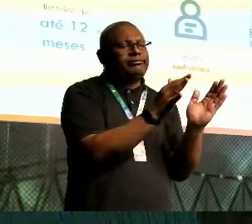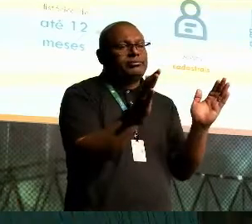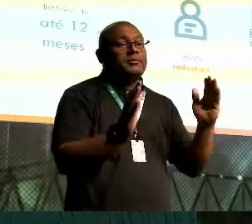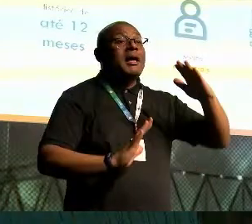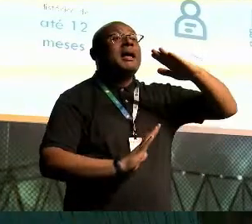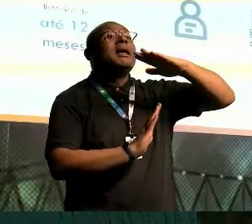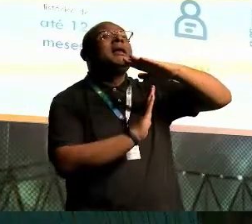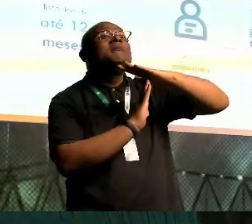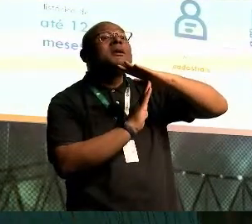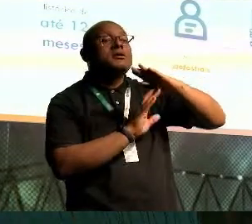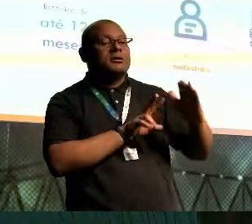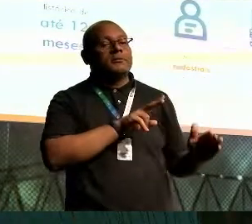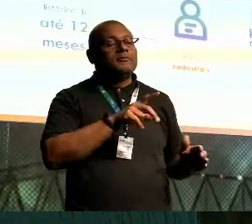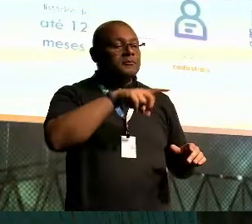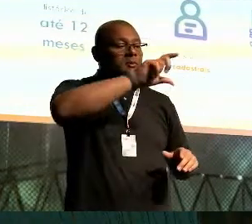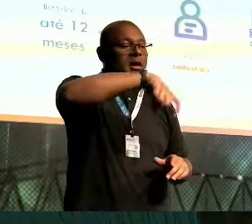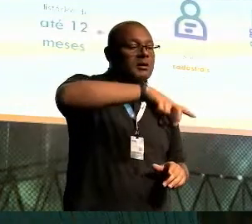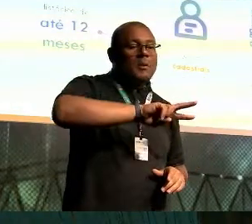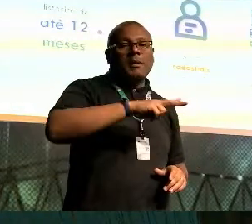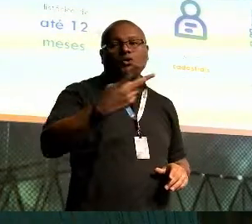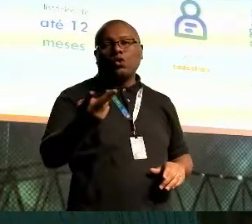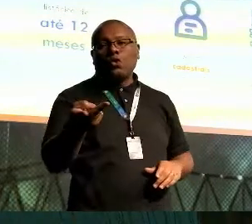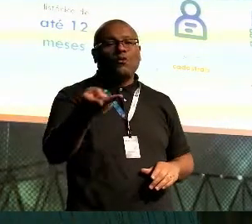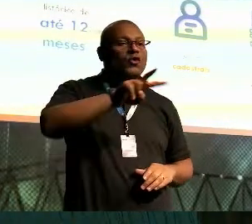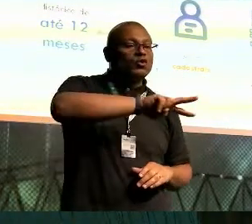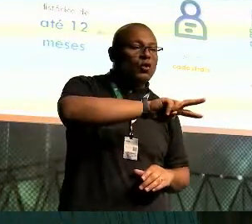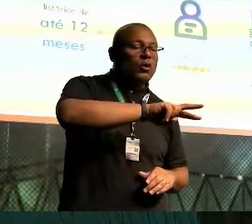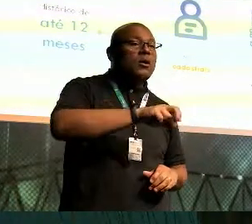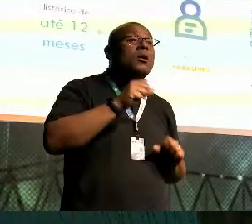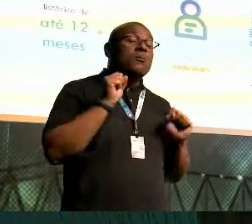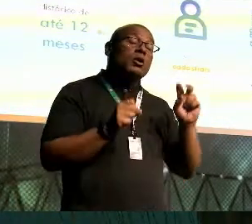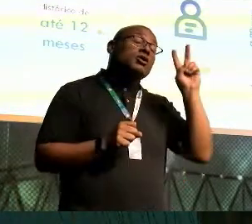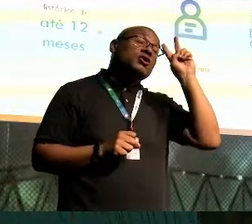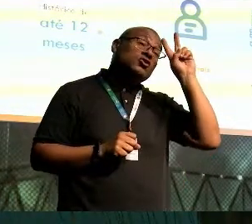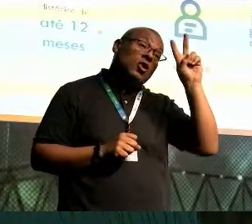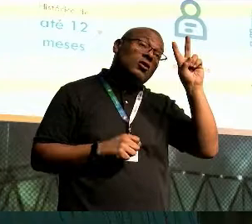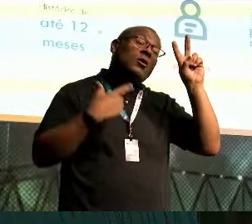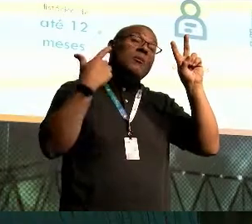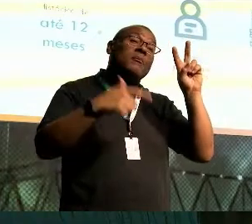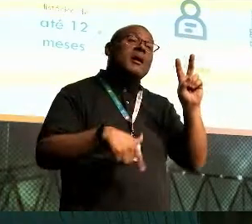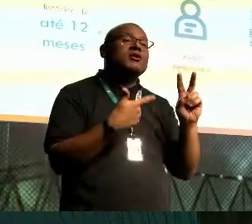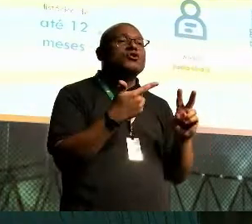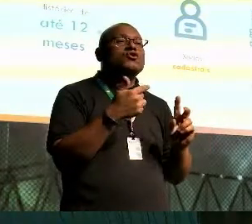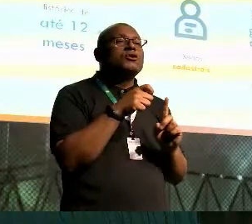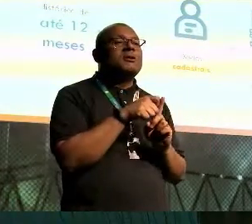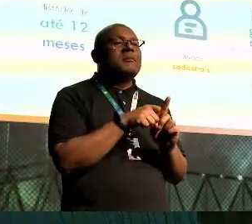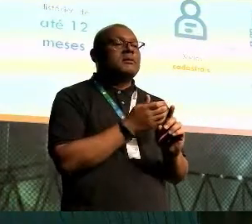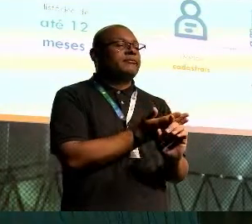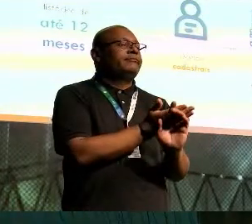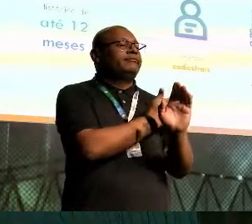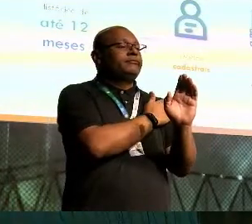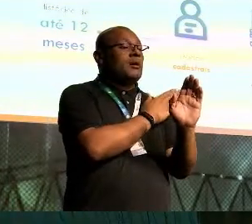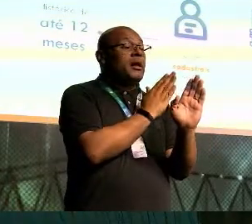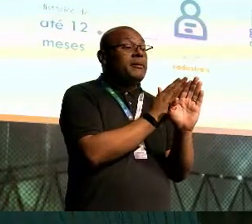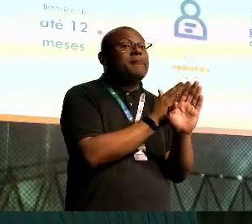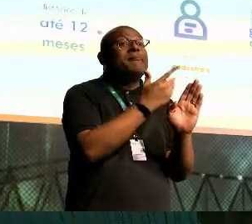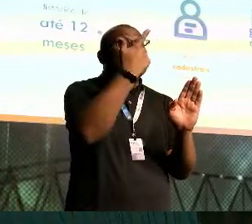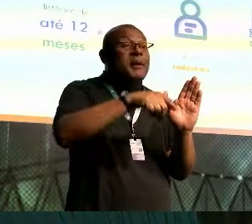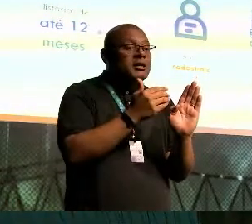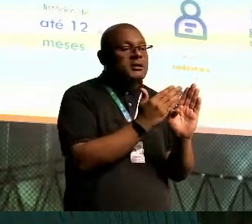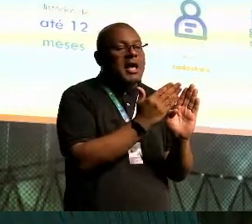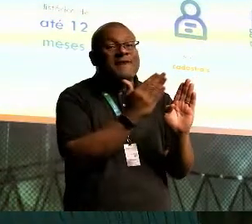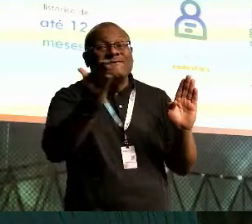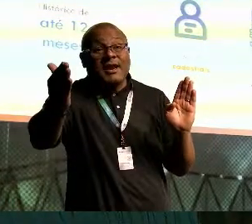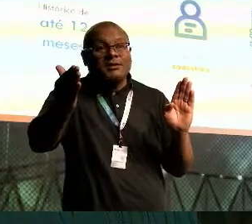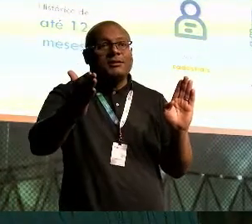limites, faturas, transações de cartões de crédito, como eu falei, pode ser histórico e mais 12 meses para frente, em um consentimento só, eu